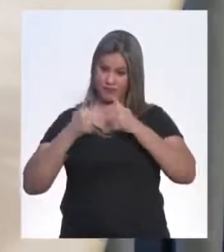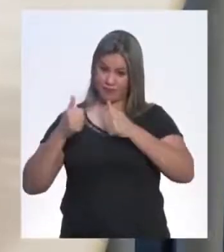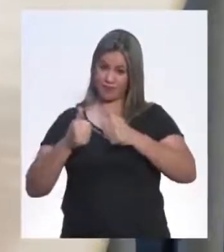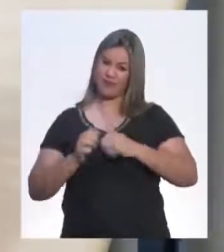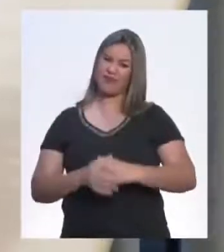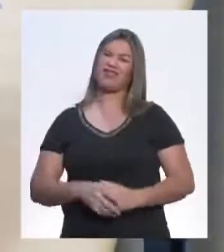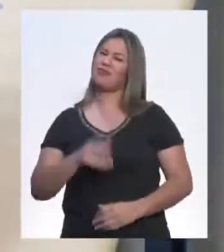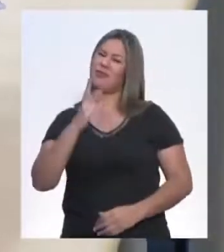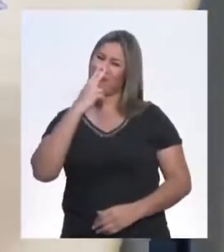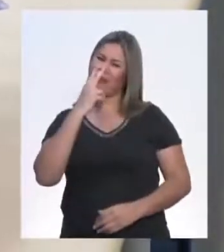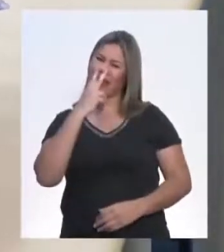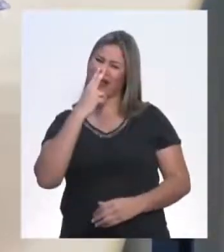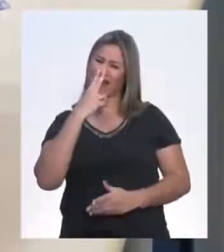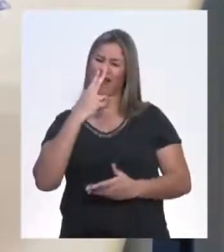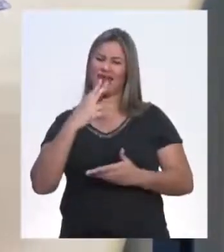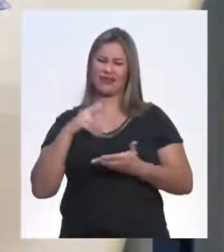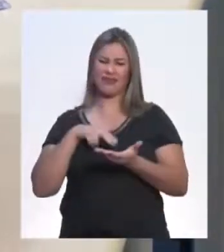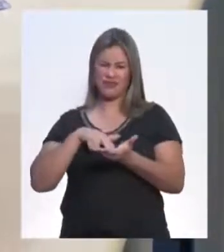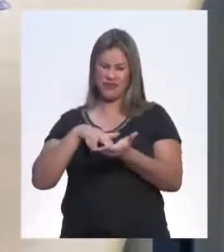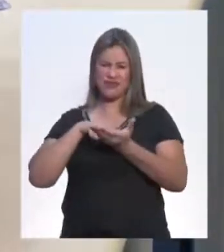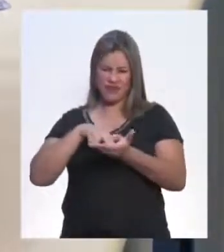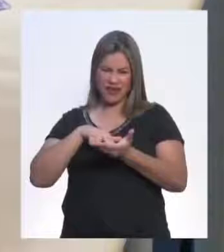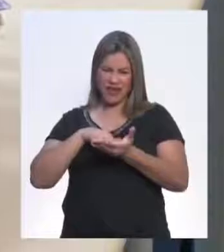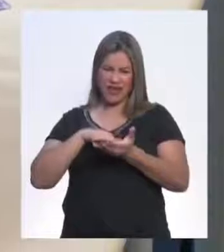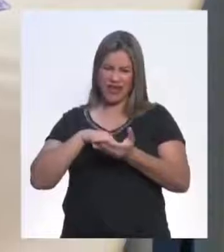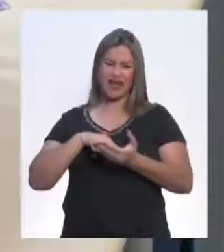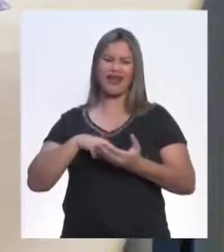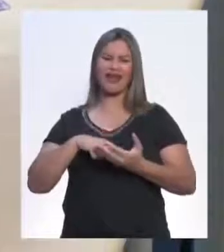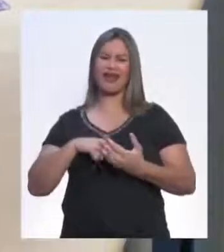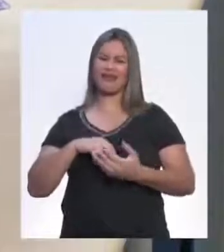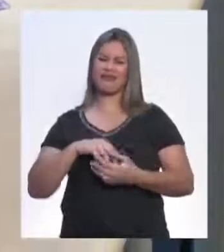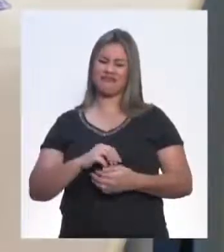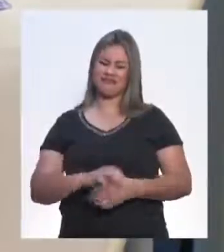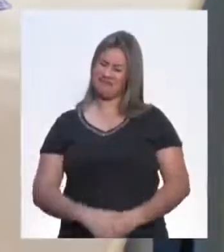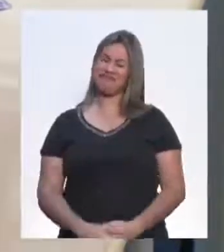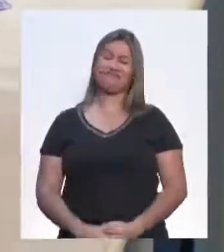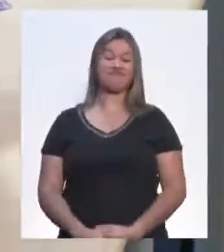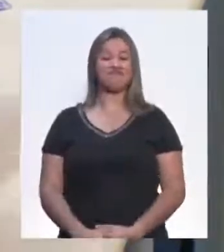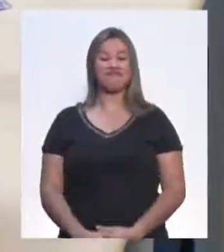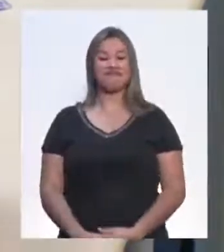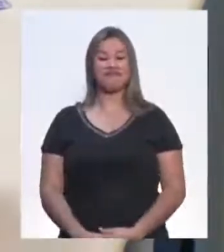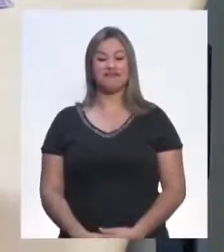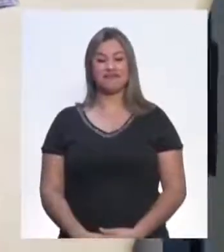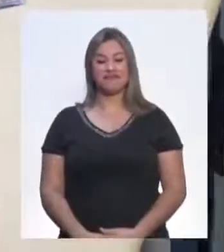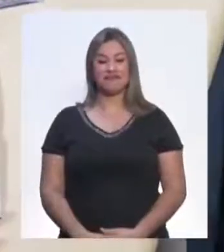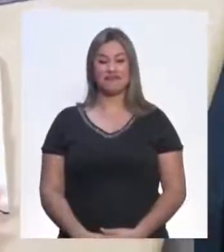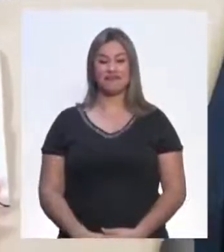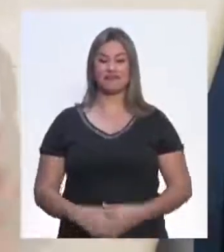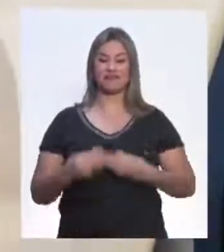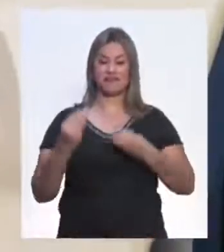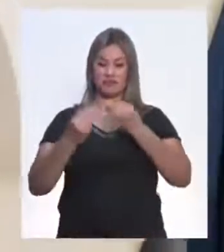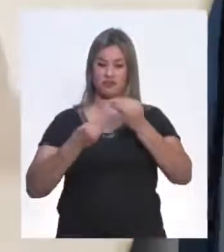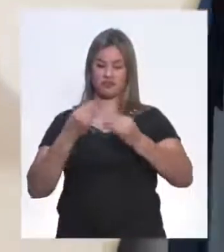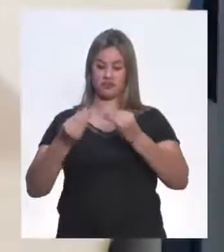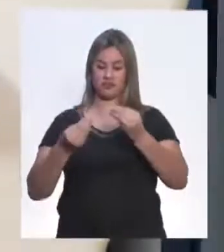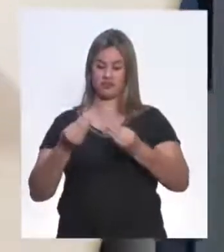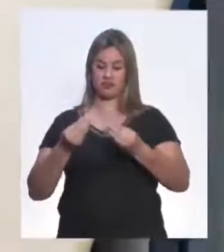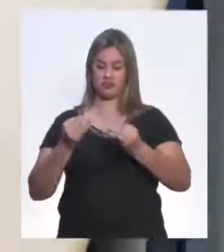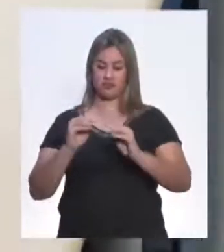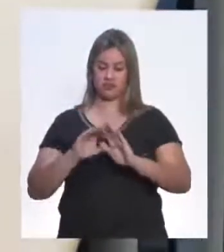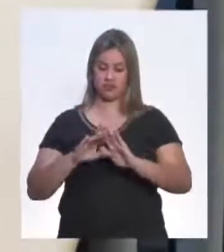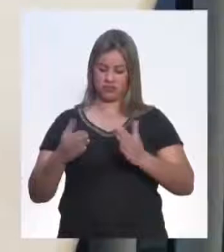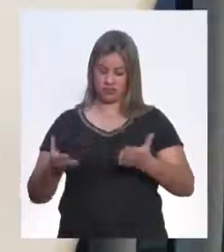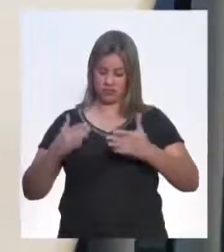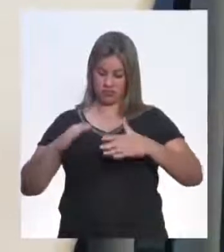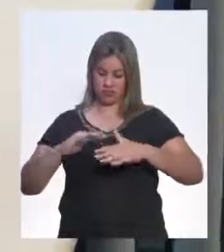um envelope, né? Isso, parece um envelope, parece isso mesmo. Um envelope chique nesse caso. Isso mesmo. Aqui que você faz? Abre. Daqui